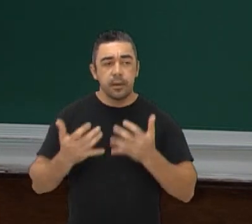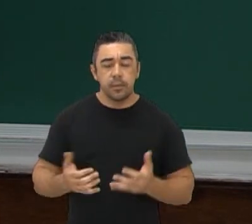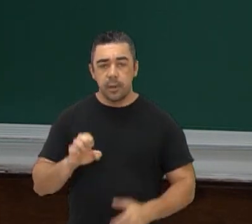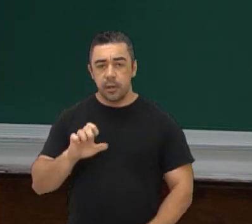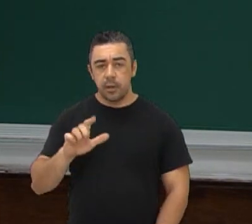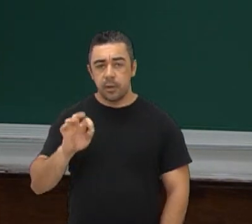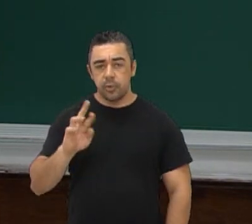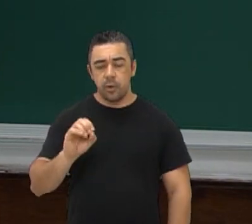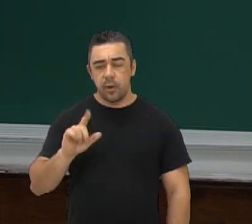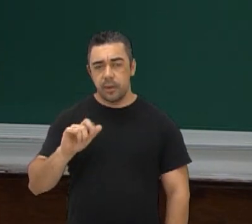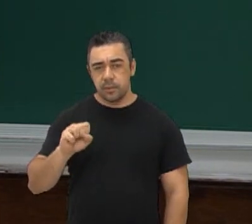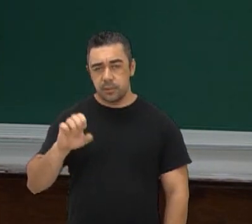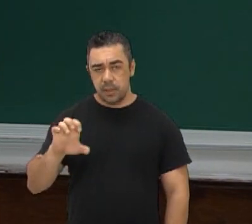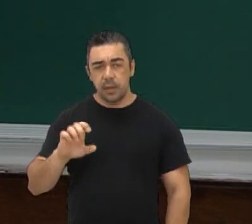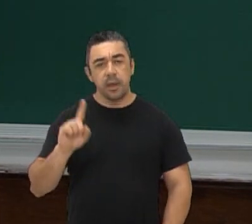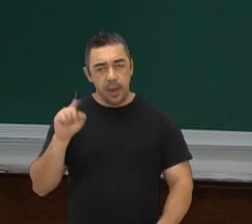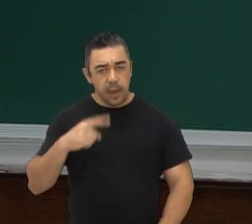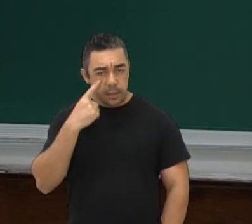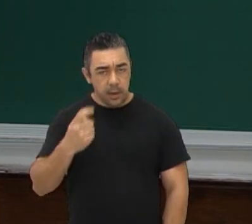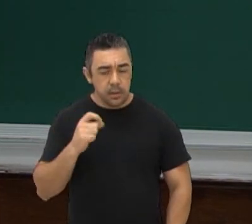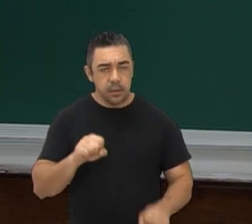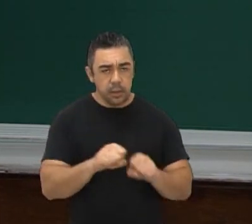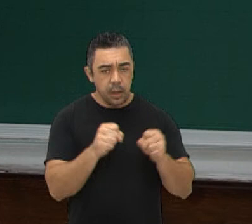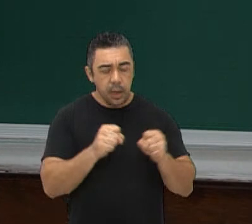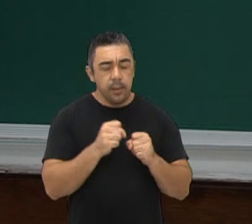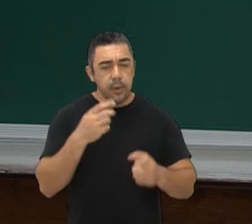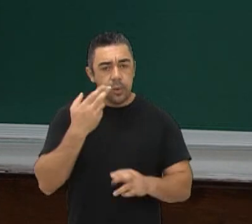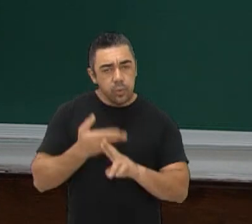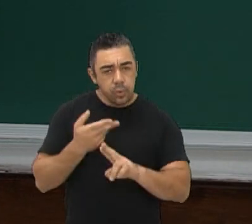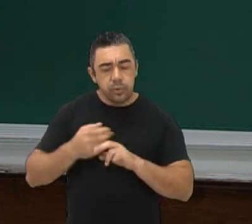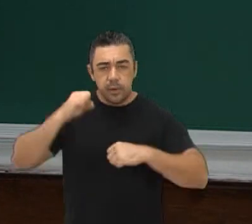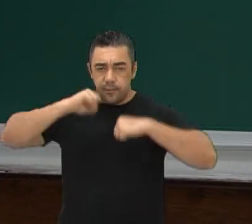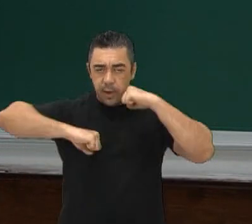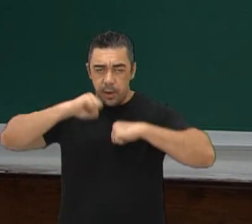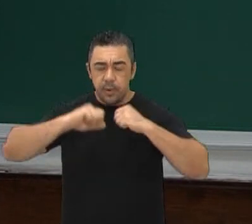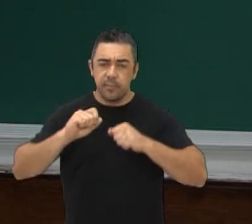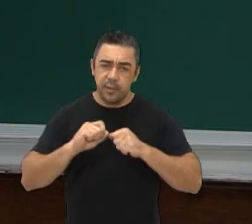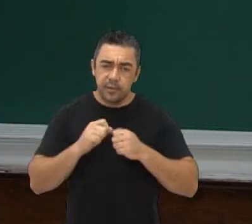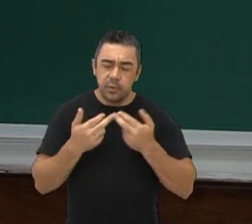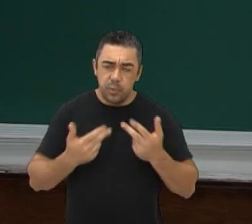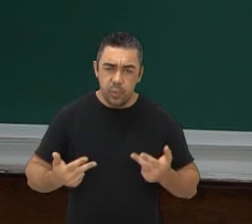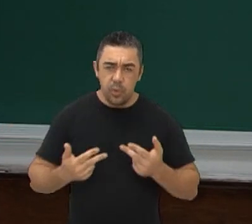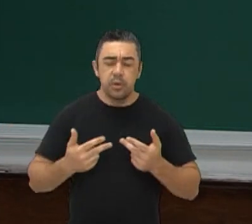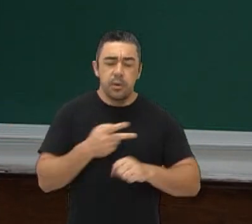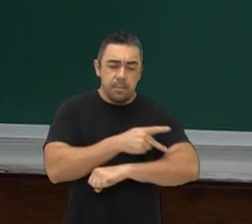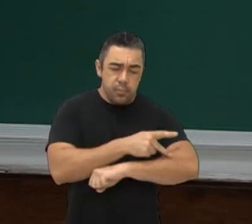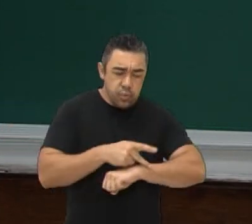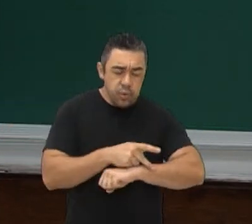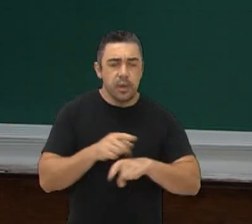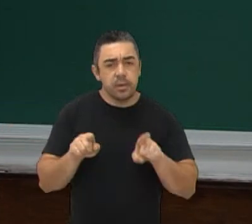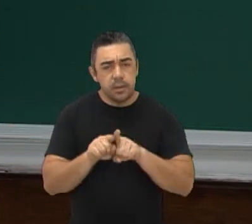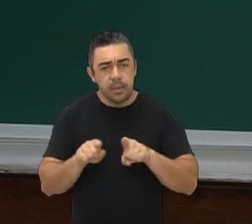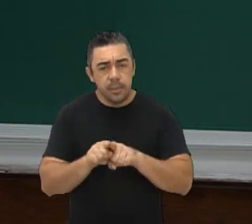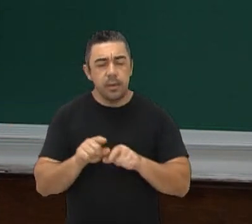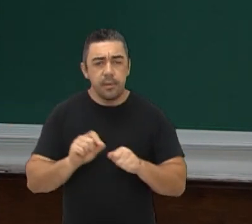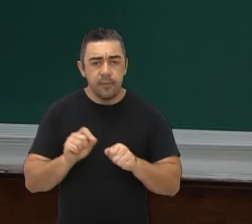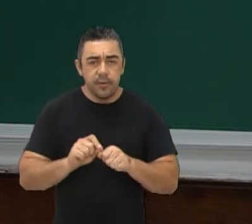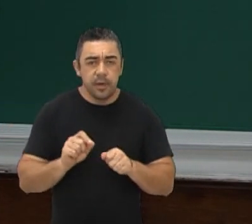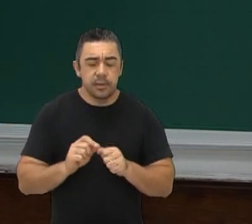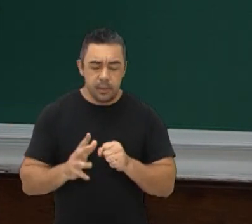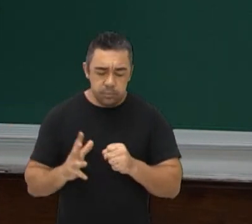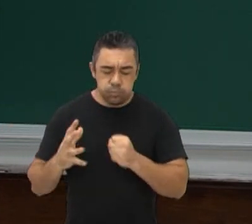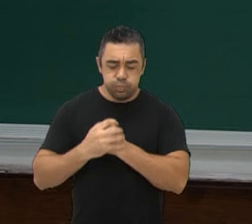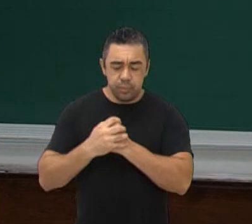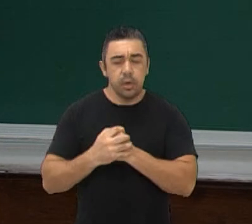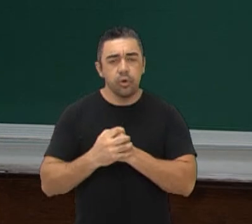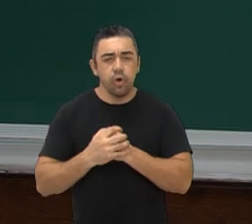sobre eletrólise, processo muito interessante para a indústria na produção de substâncias puras e também na galvanização,